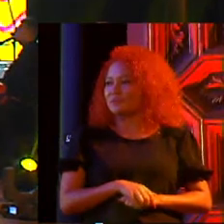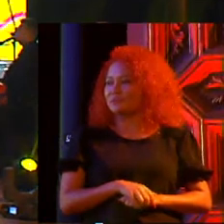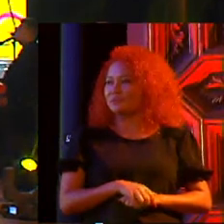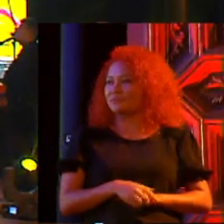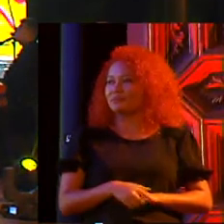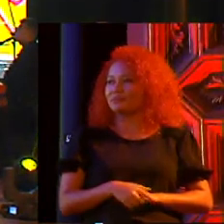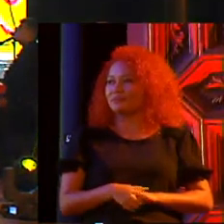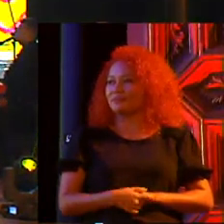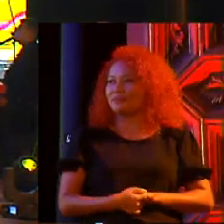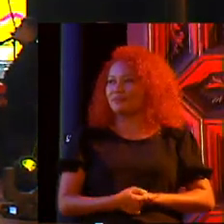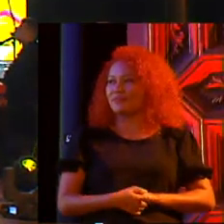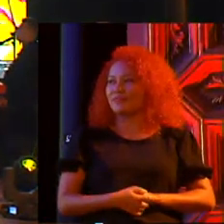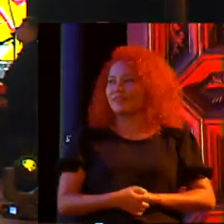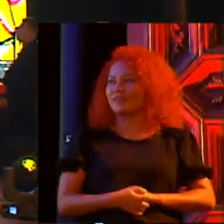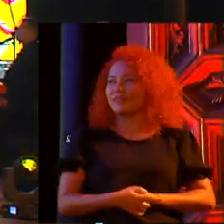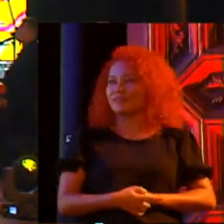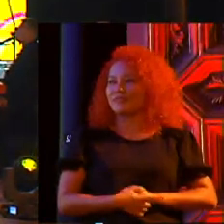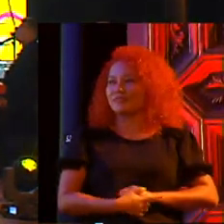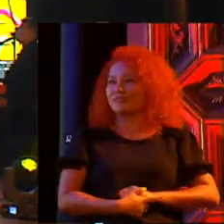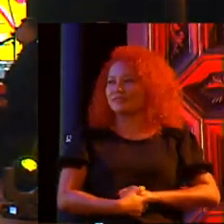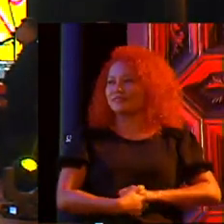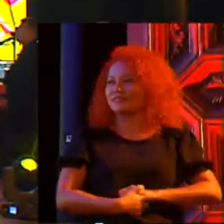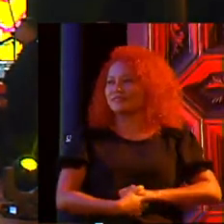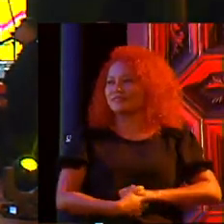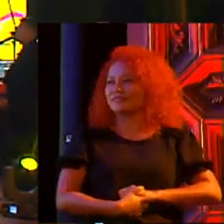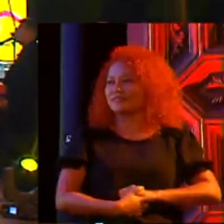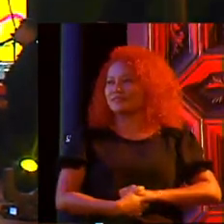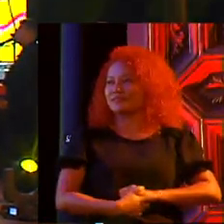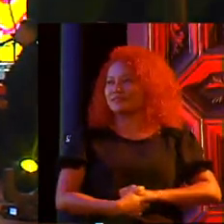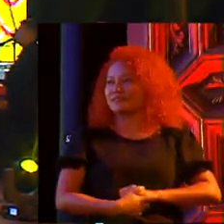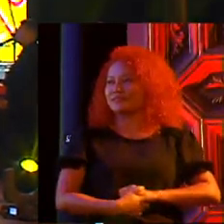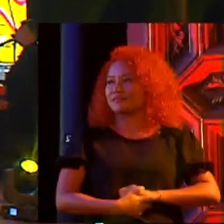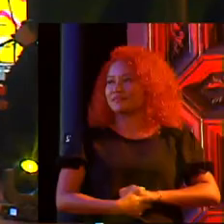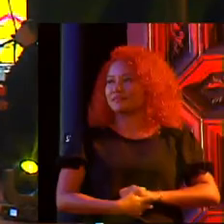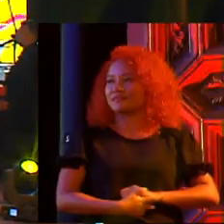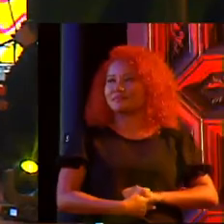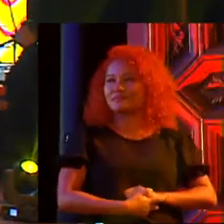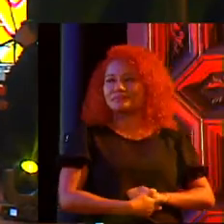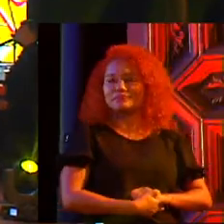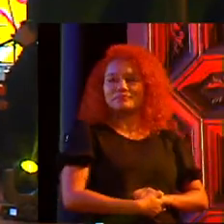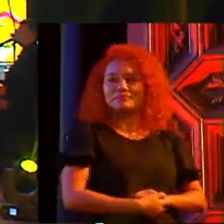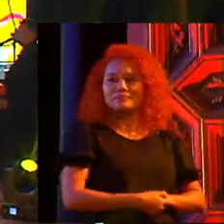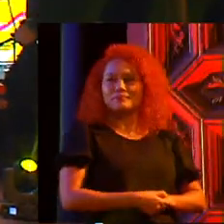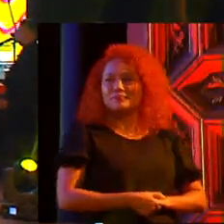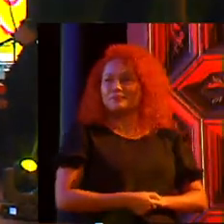que é o seguinte, ela teve o carinho, o cuidado. Chega aqui, por favor. Chega aqui, chega aqui. Iago, chega, né? Aqui. Iago.